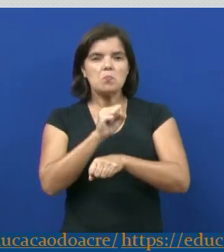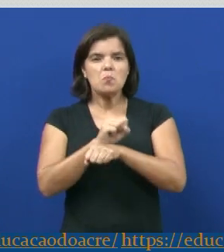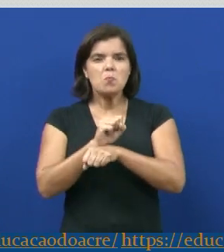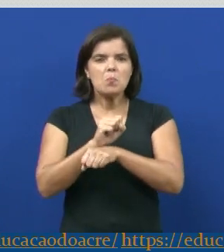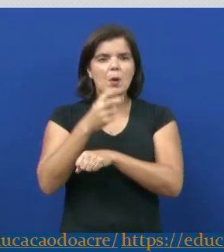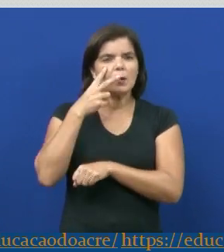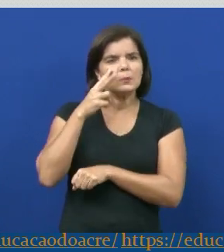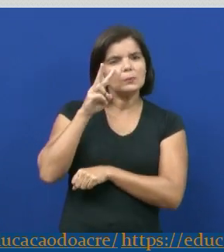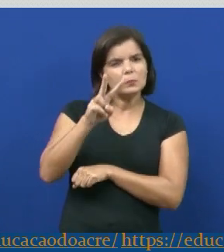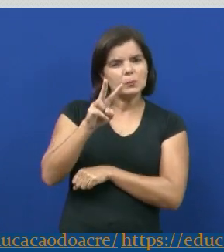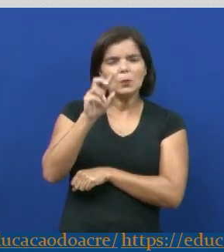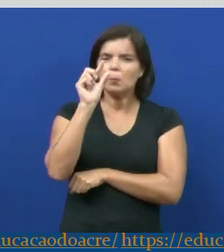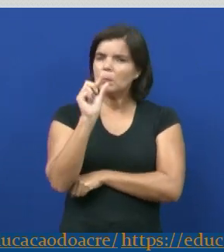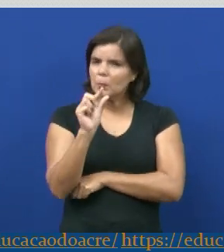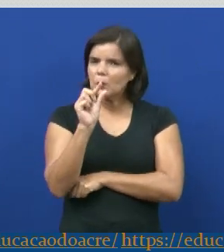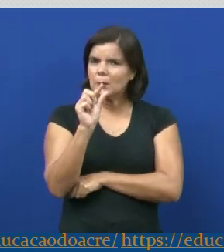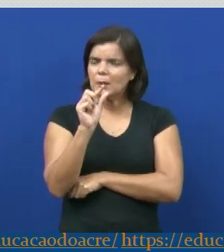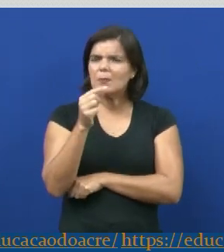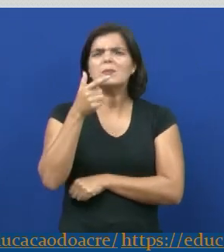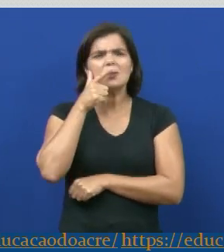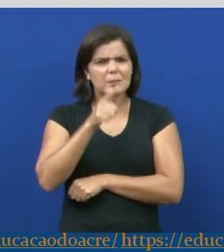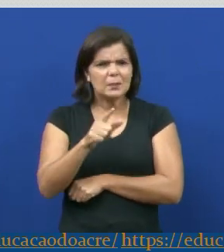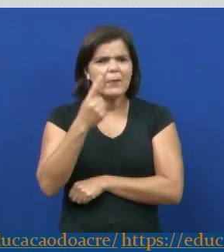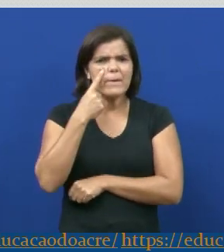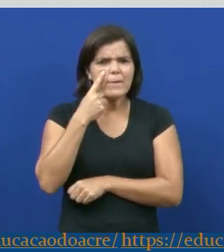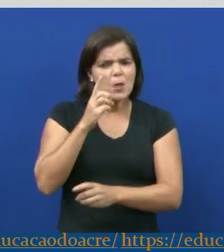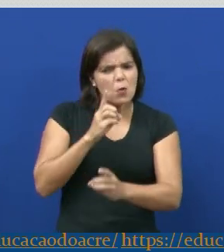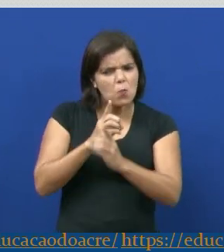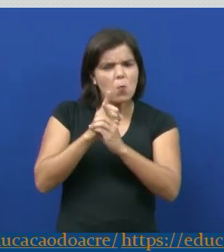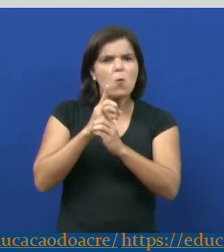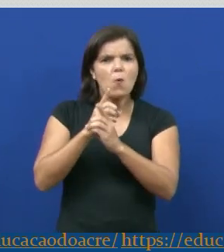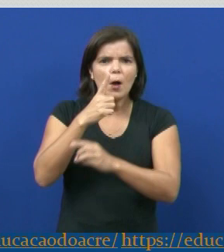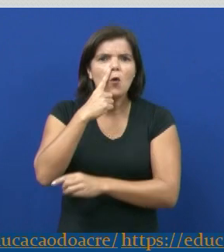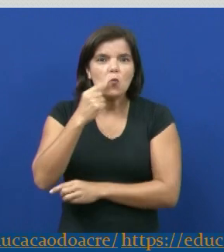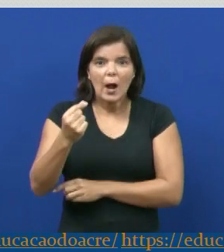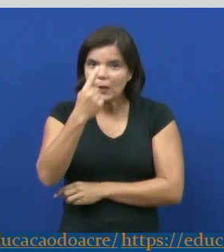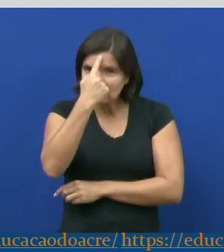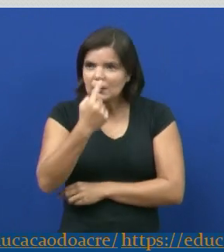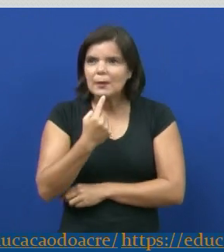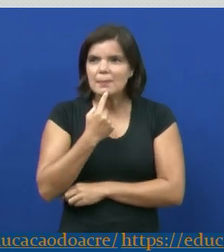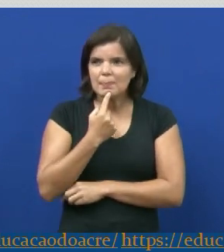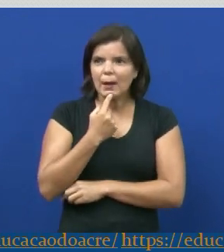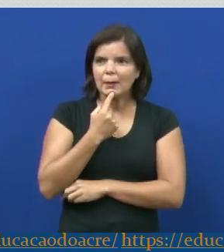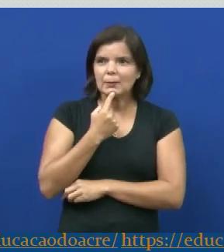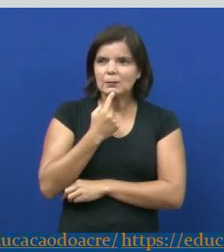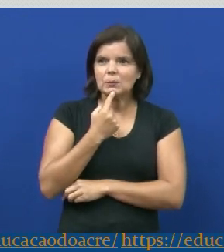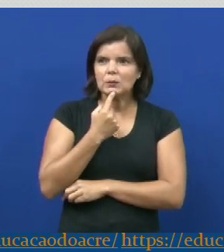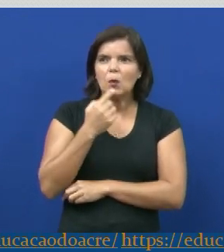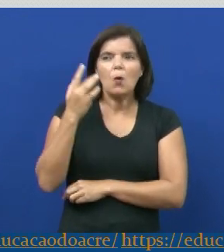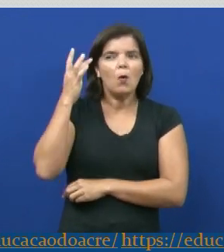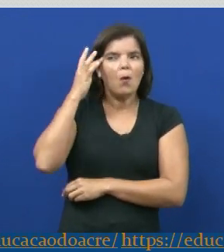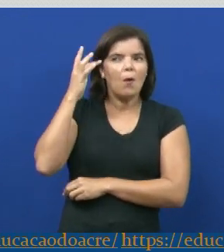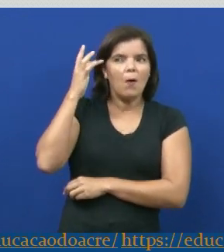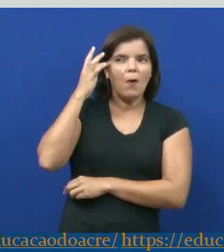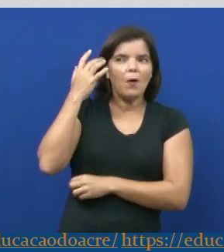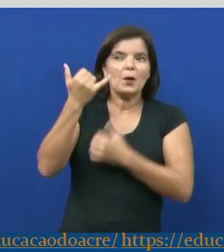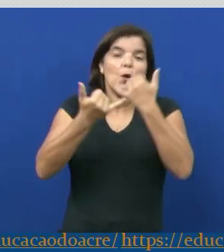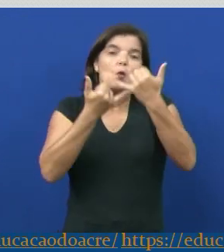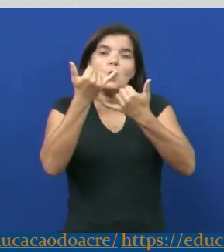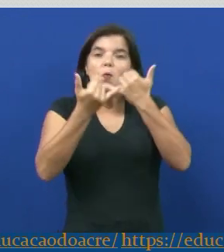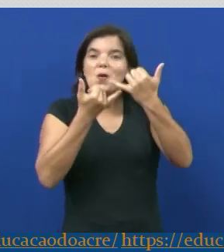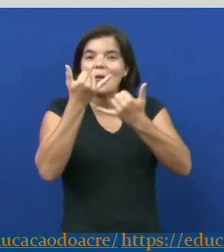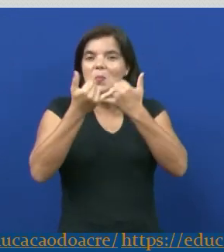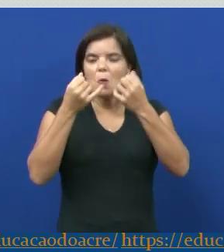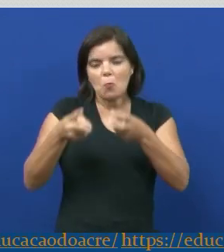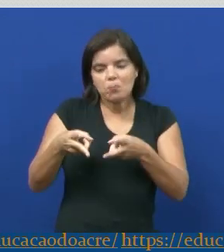por um tempinho. Você consegue identificar um gato aí nessa imagem? Olha como o artista brinca com a